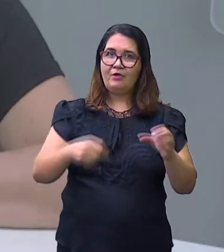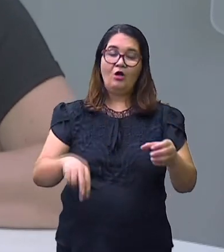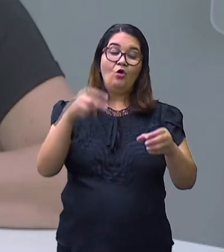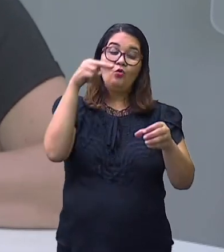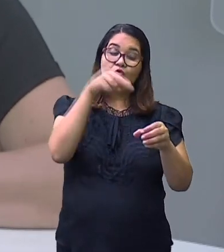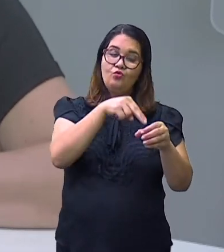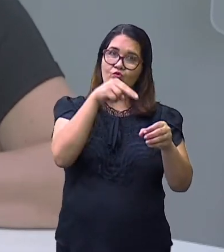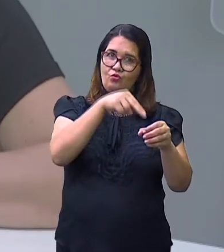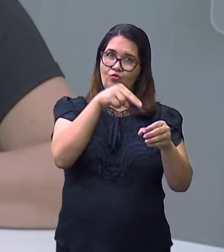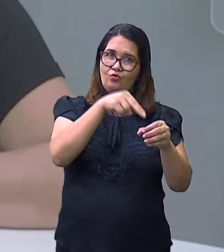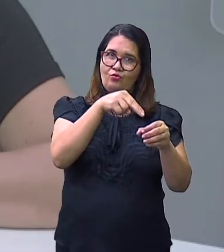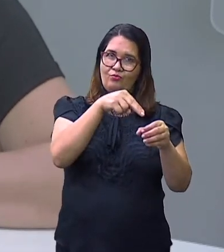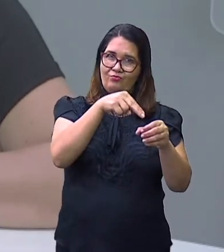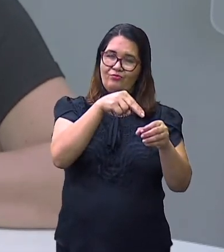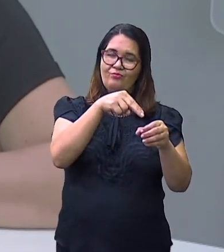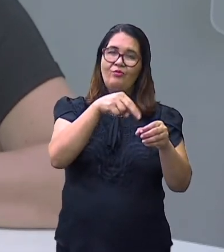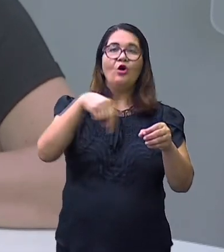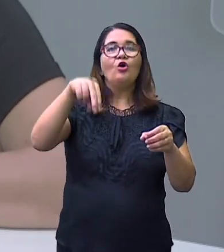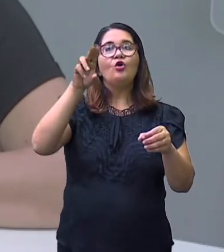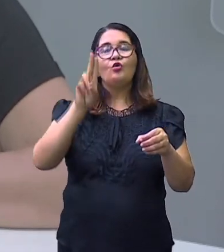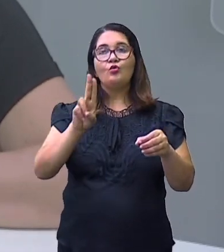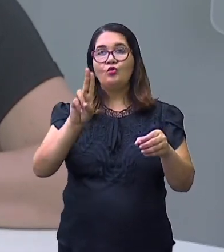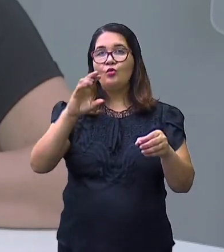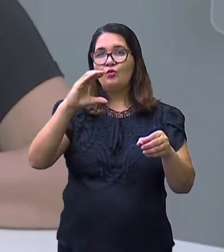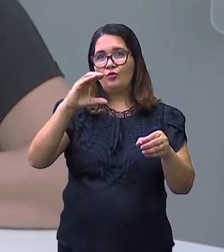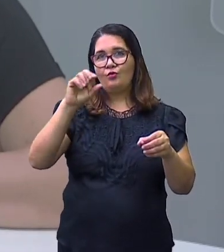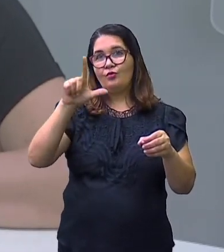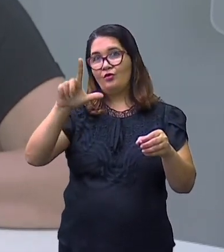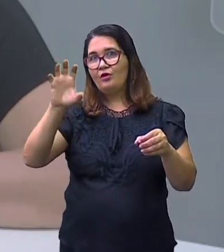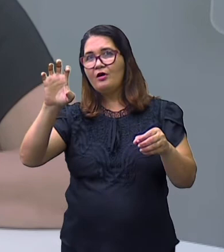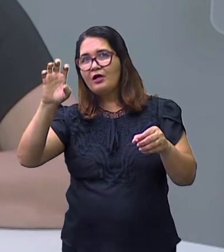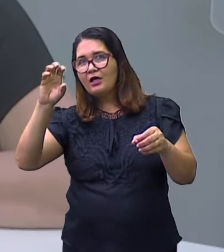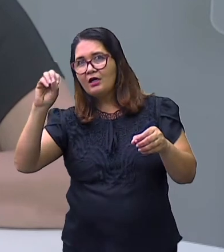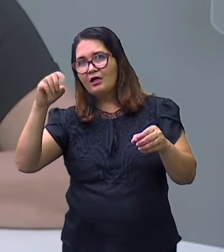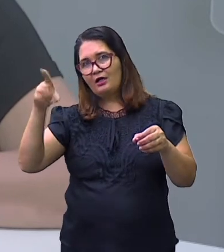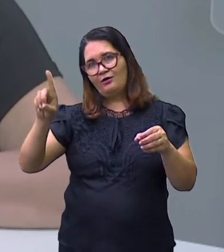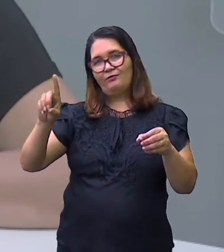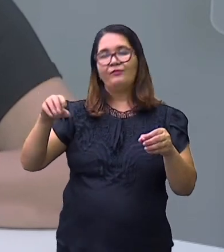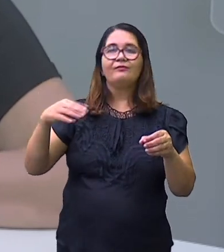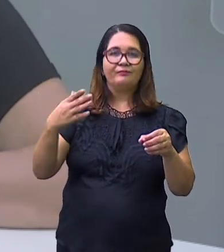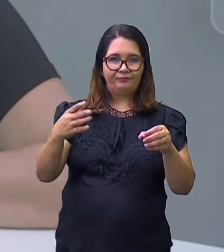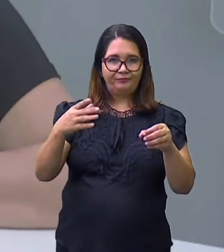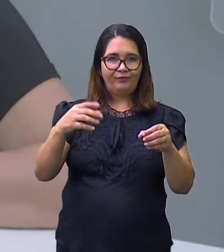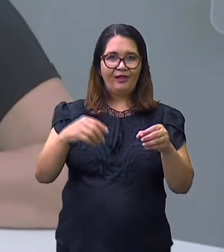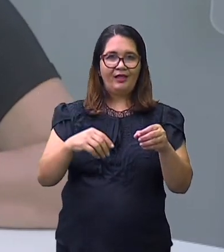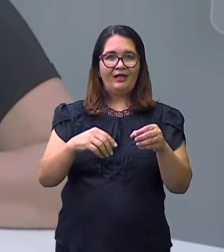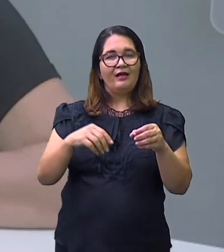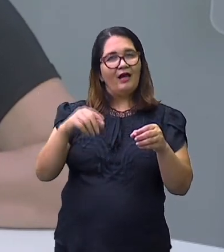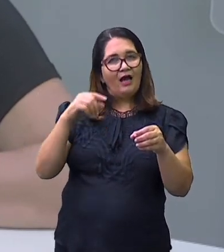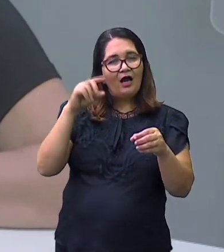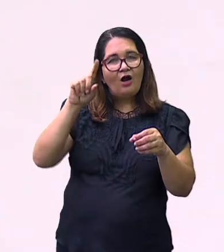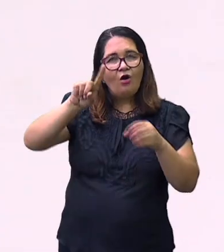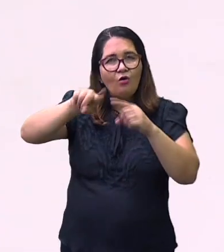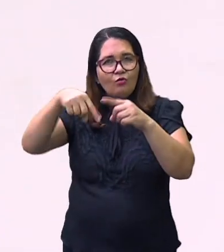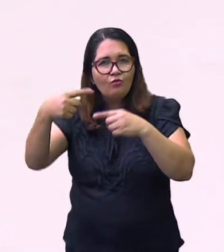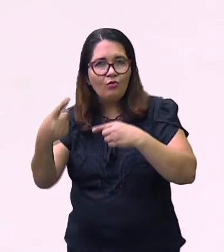O laranja, não é mesmo? Que a gente também botou aqui, é o nucleotídeo.